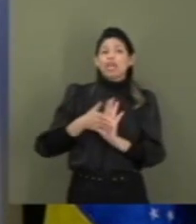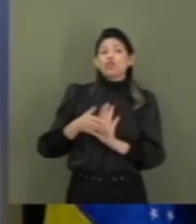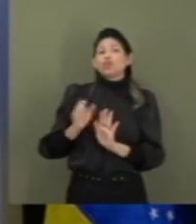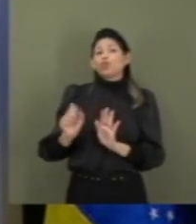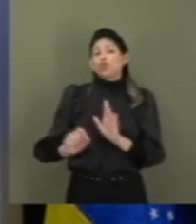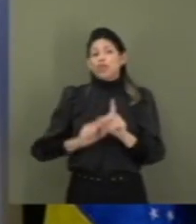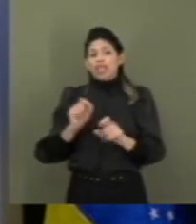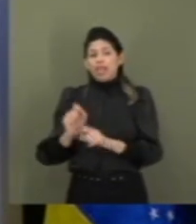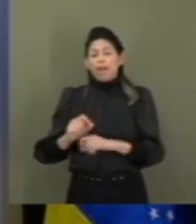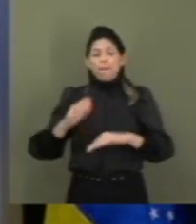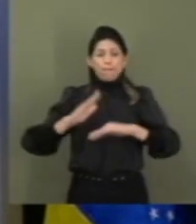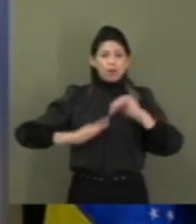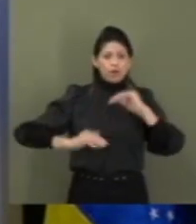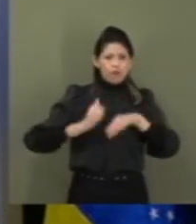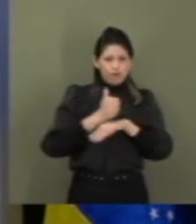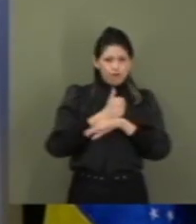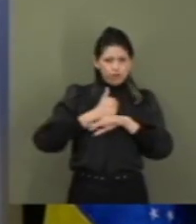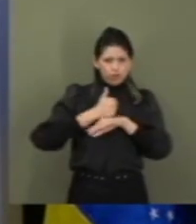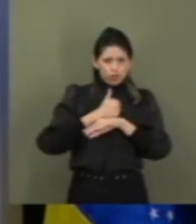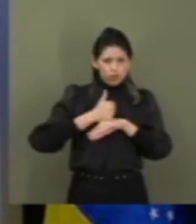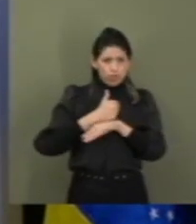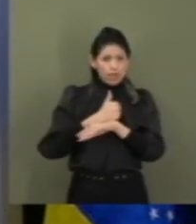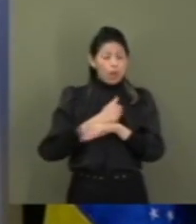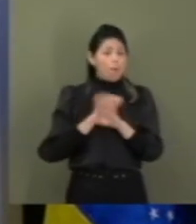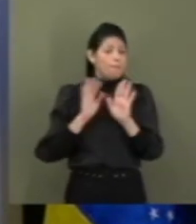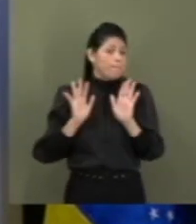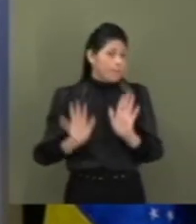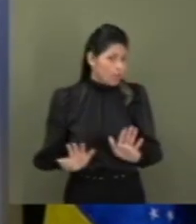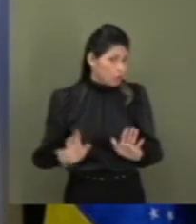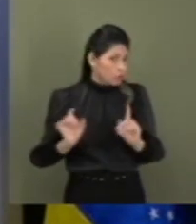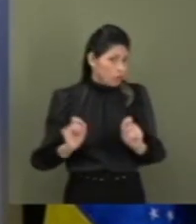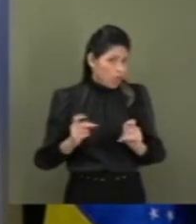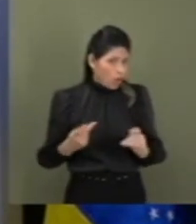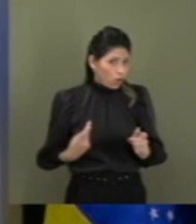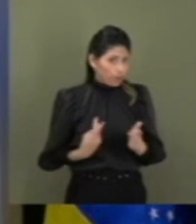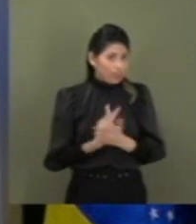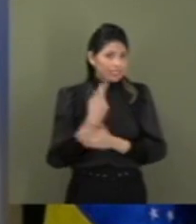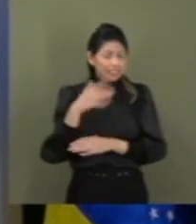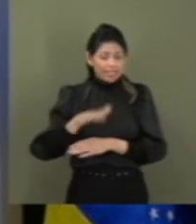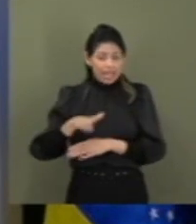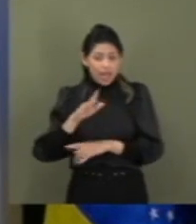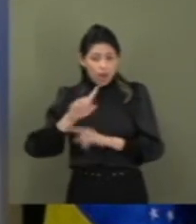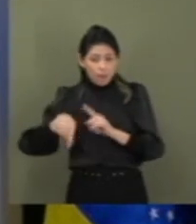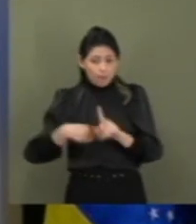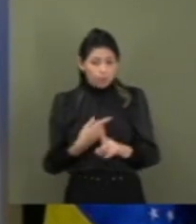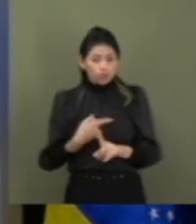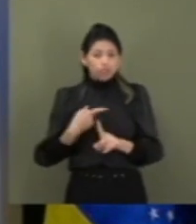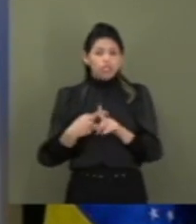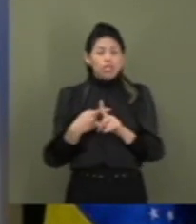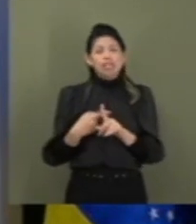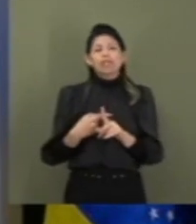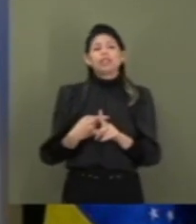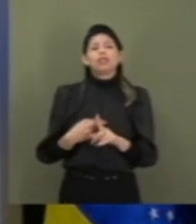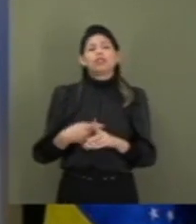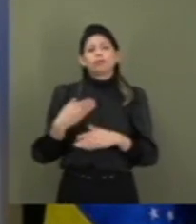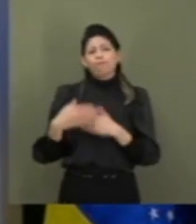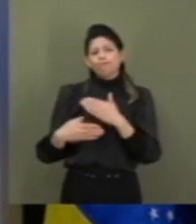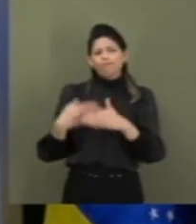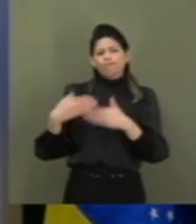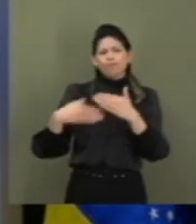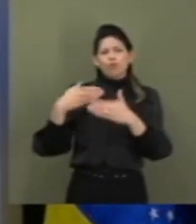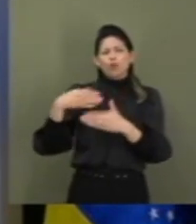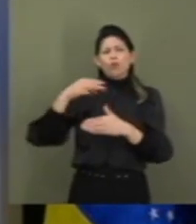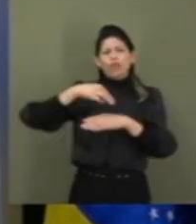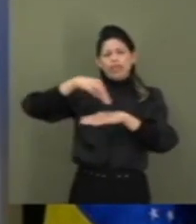meramente profissional, mas para se tornar um agente positivo na construção de uma nação